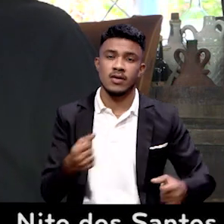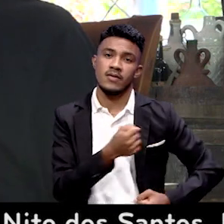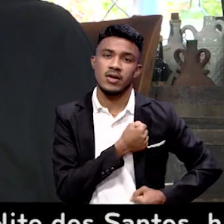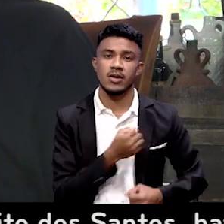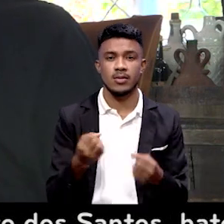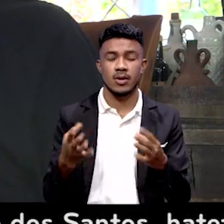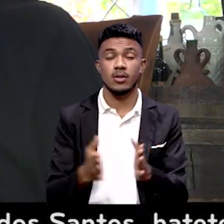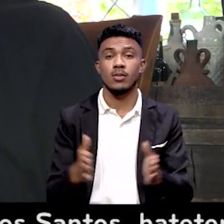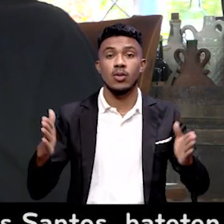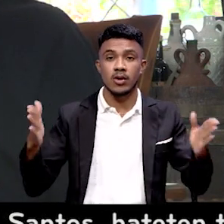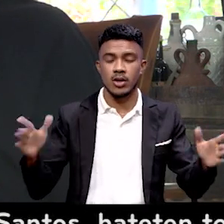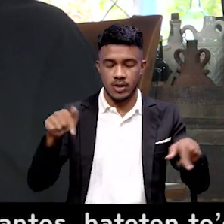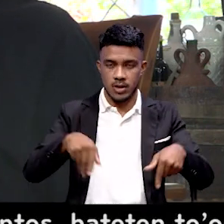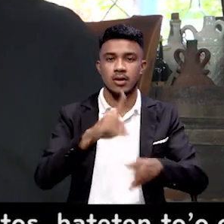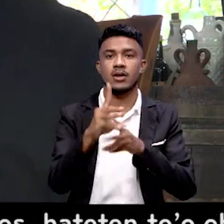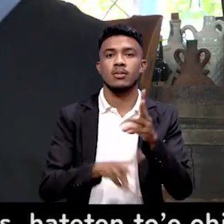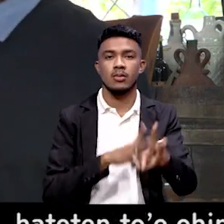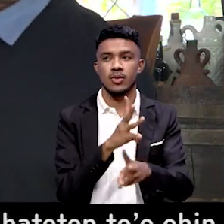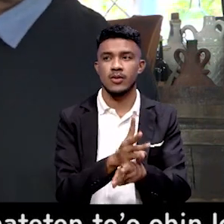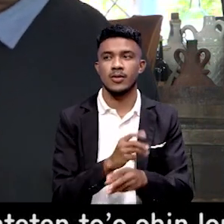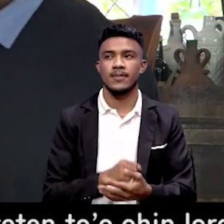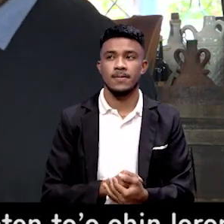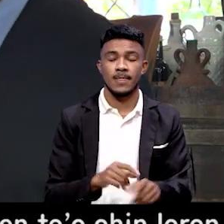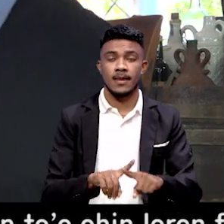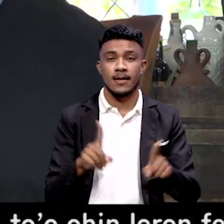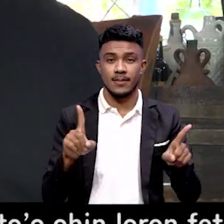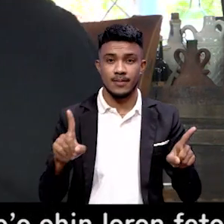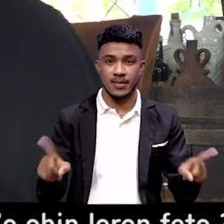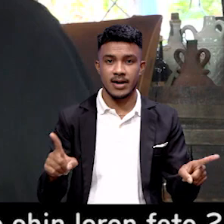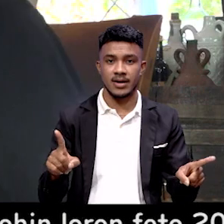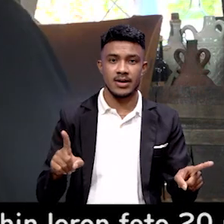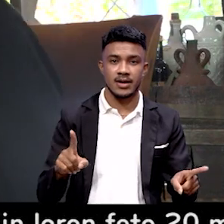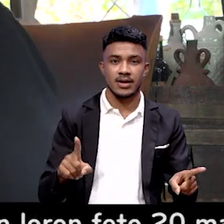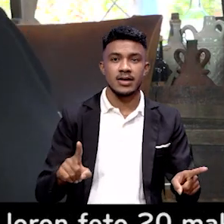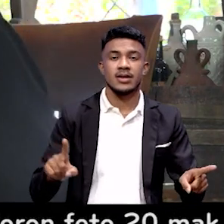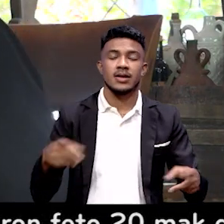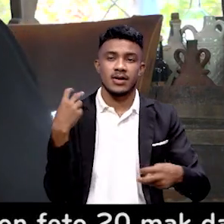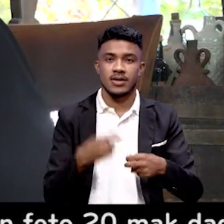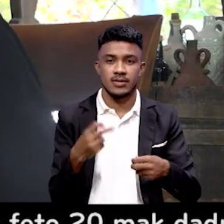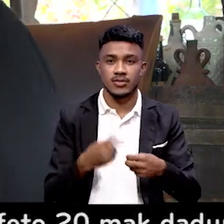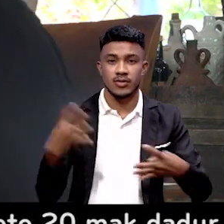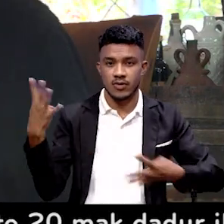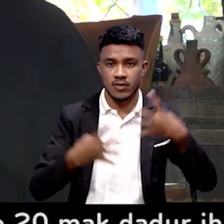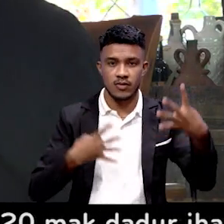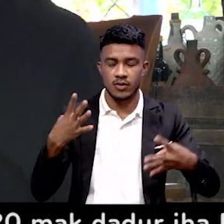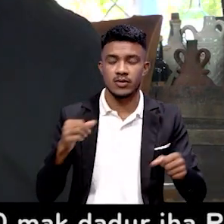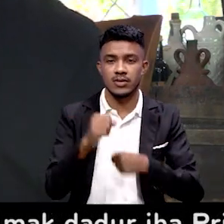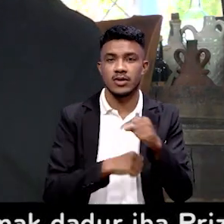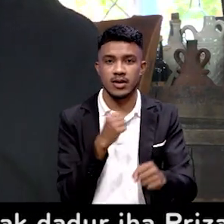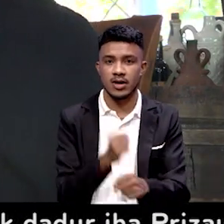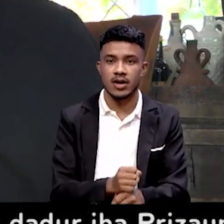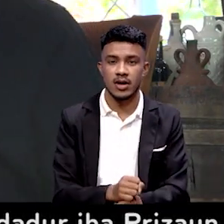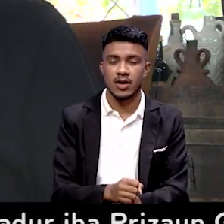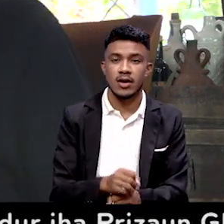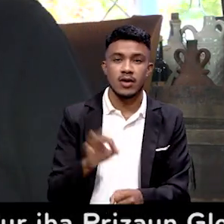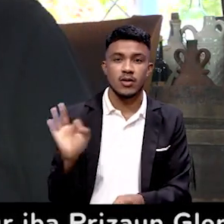sai bote o mundo. Mais crise financeira, 97, 98, que provoca